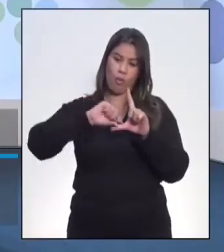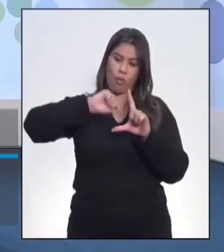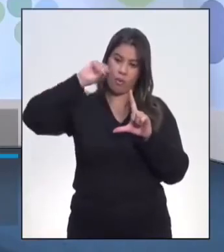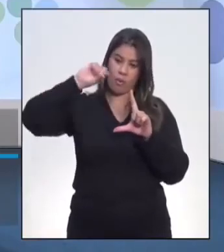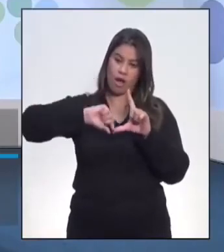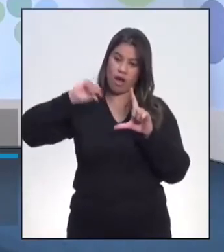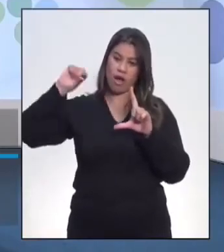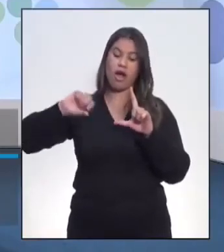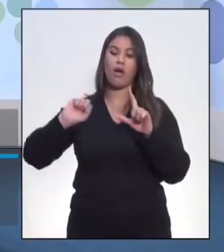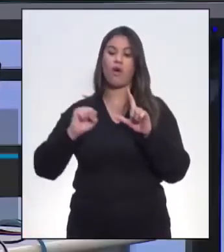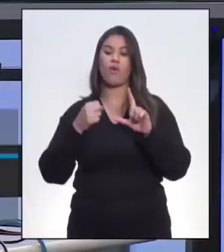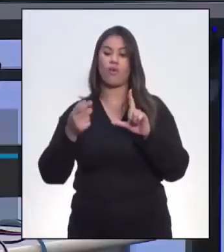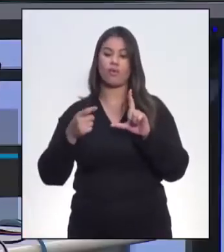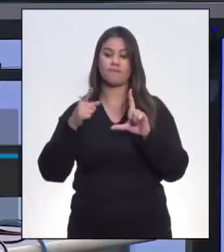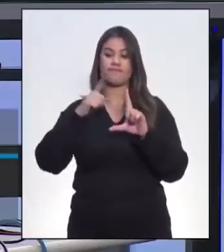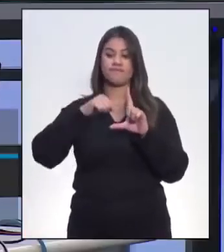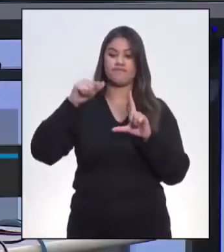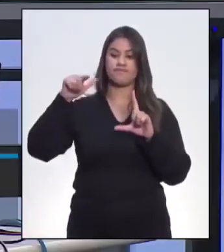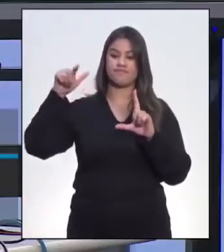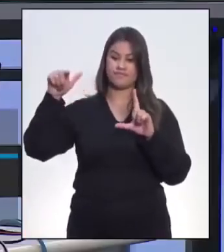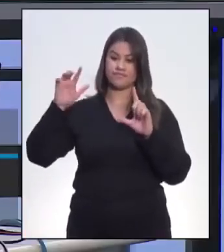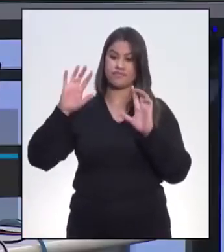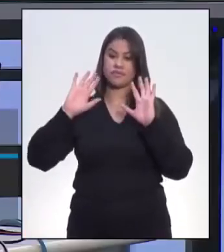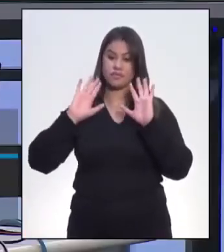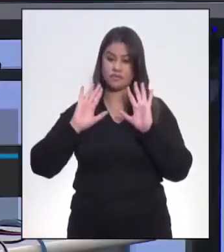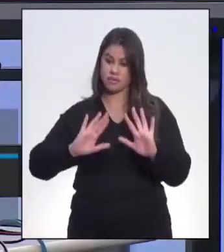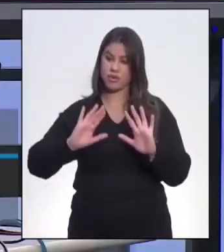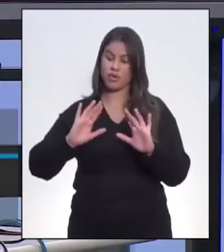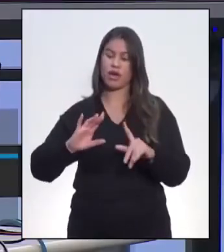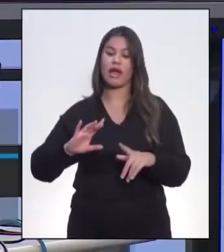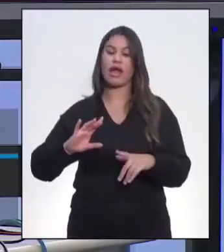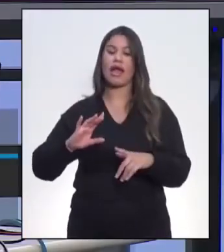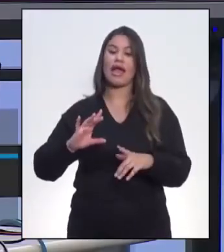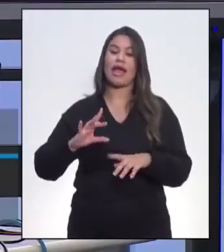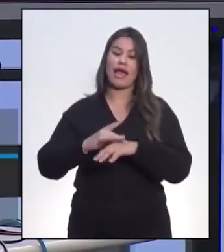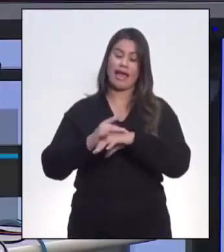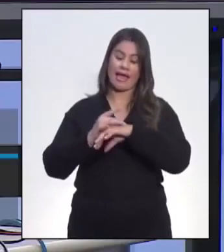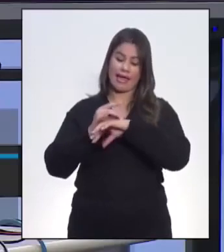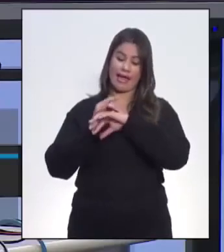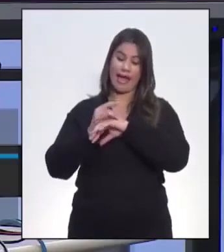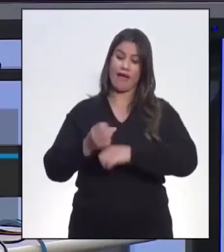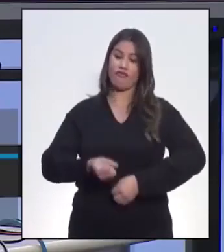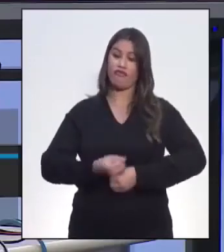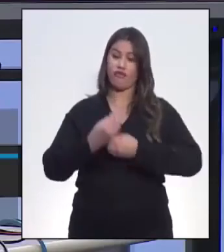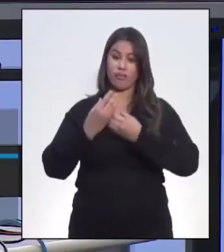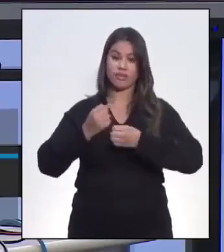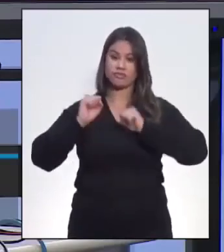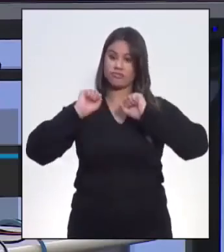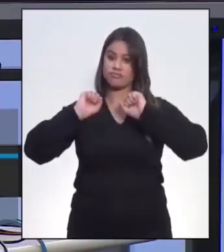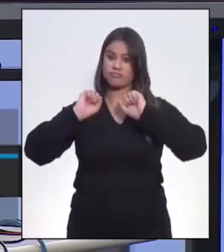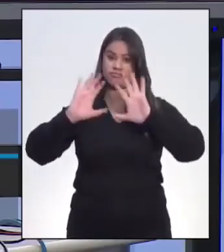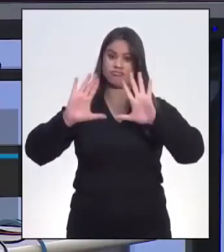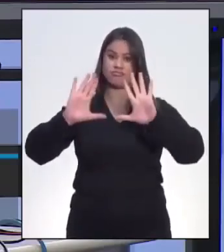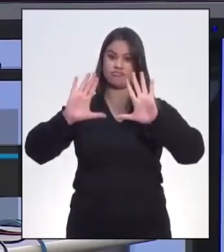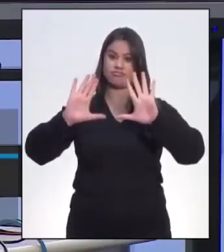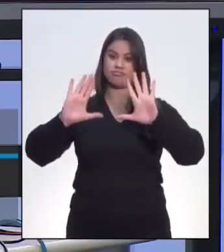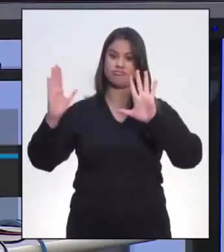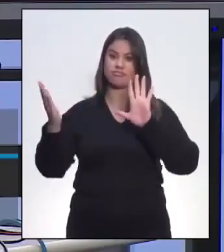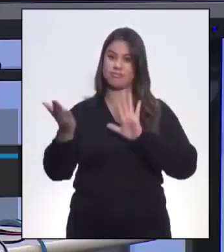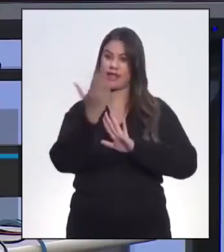né, a informação da carne mais consumida, ela é explícita, né, Alessandra? Está lá, se a gente for voltar